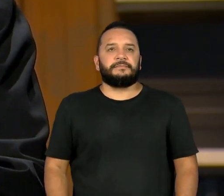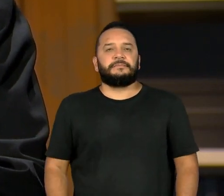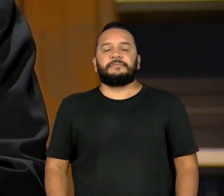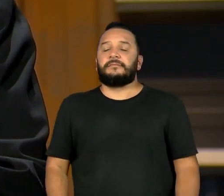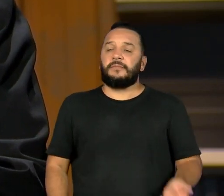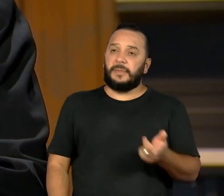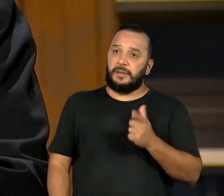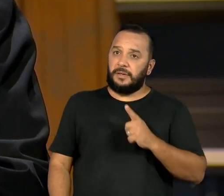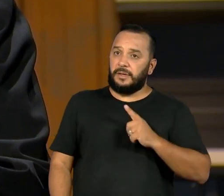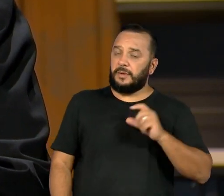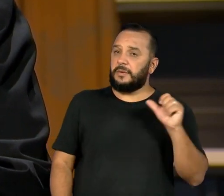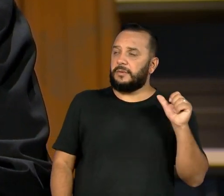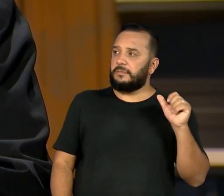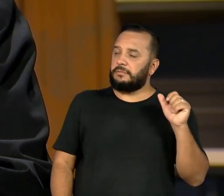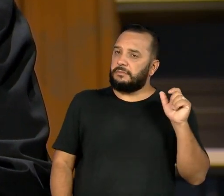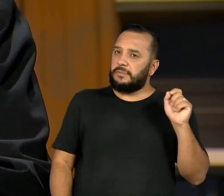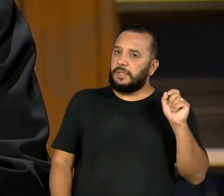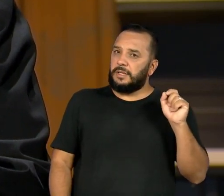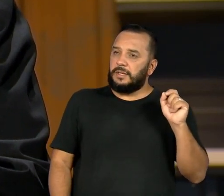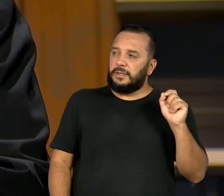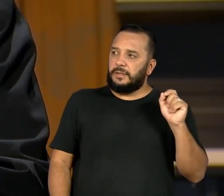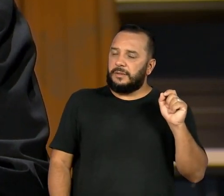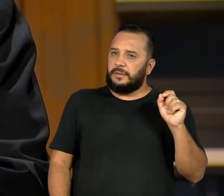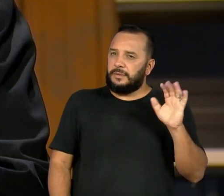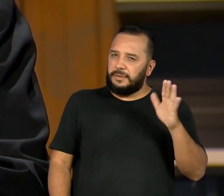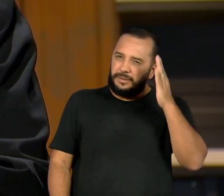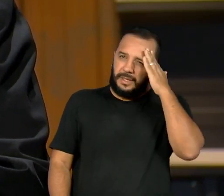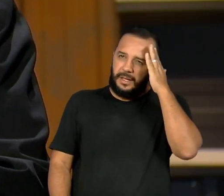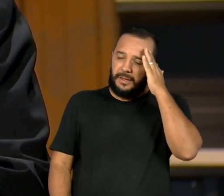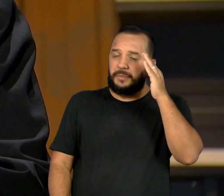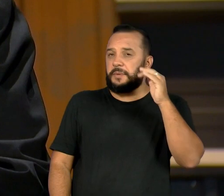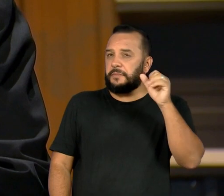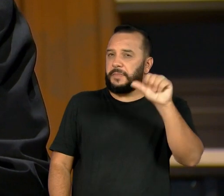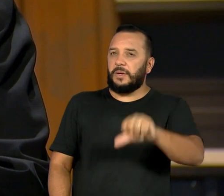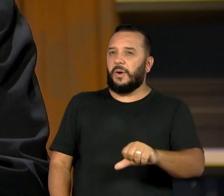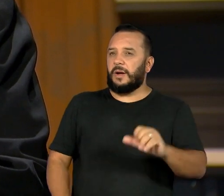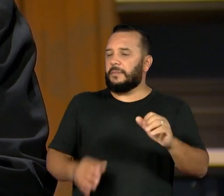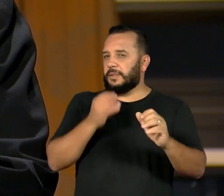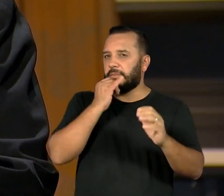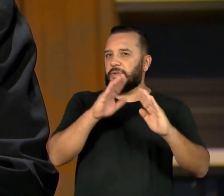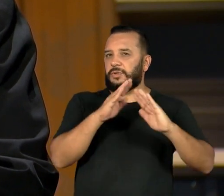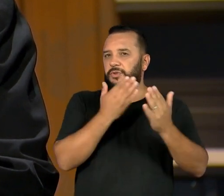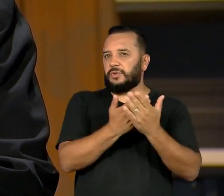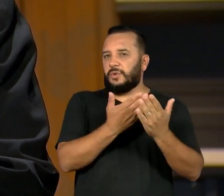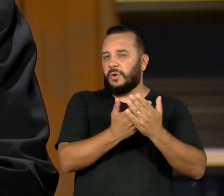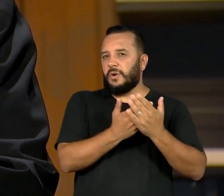pior do que a gente falou aqui, ou seja, escolas conservadoras,